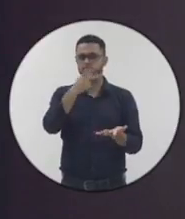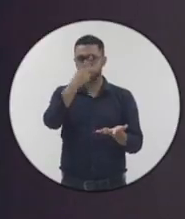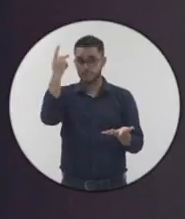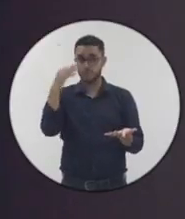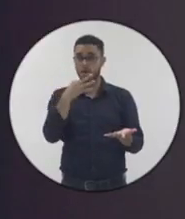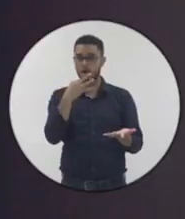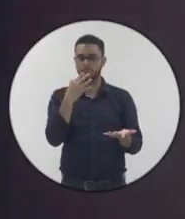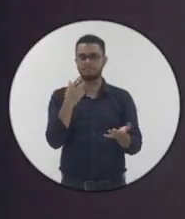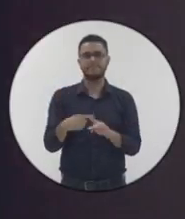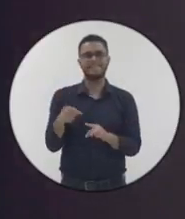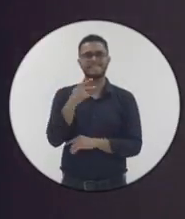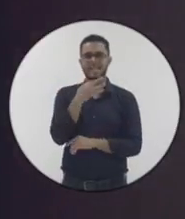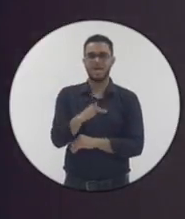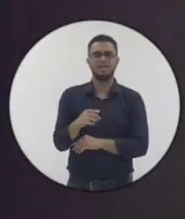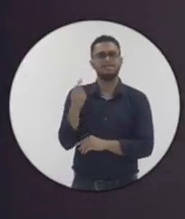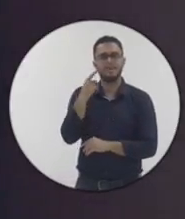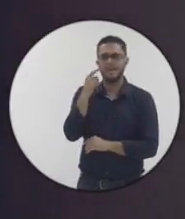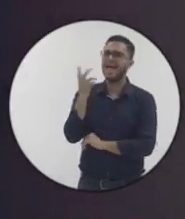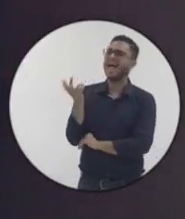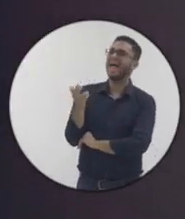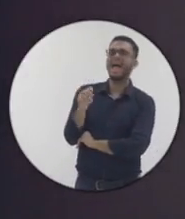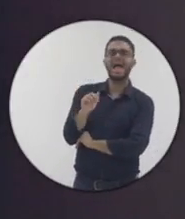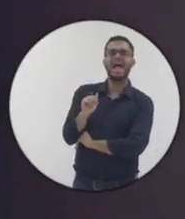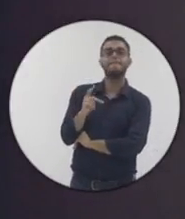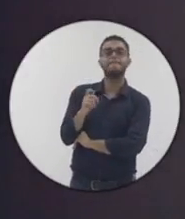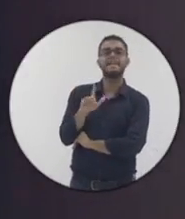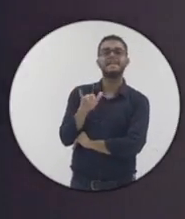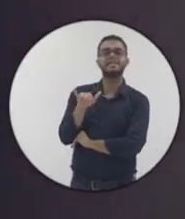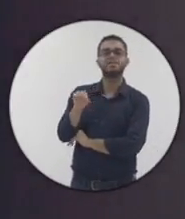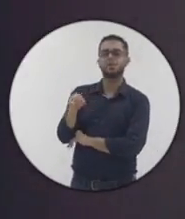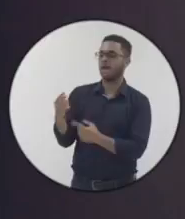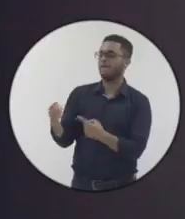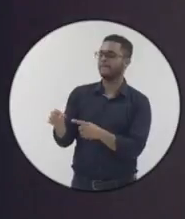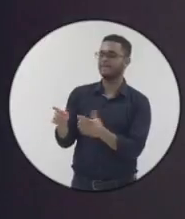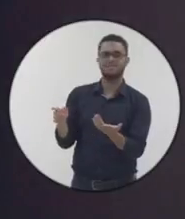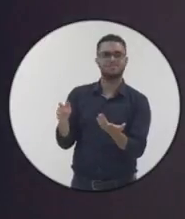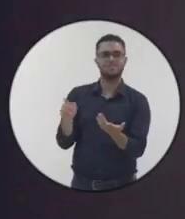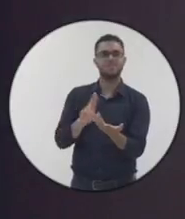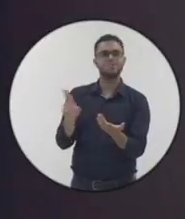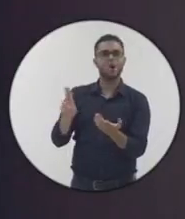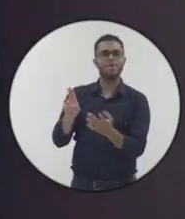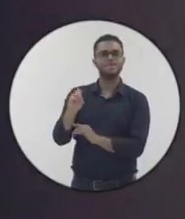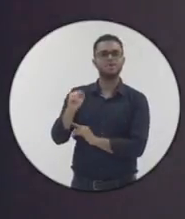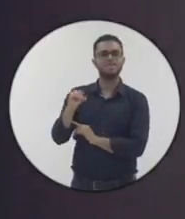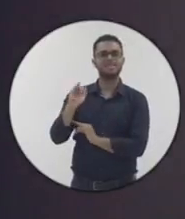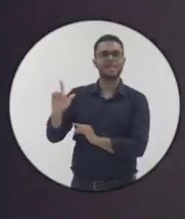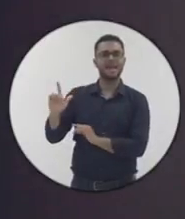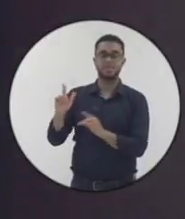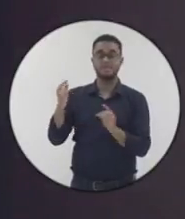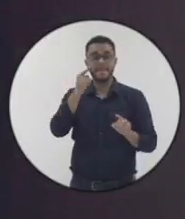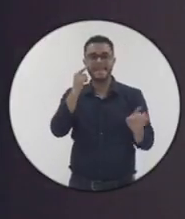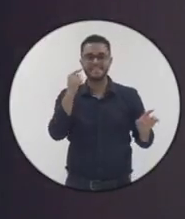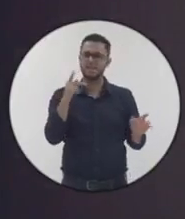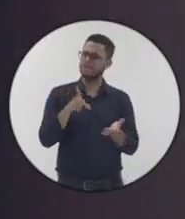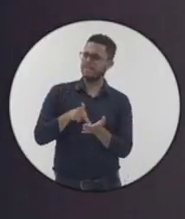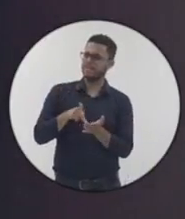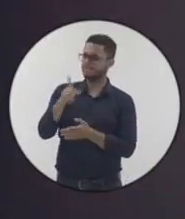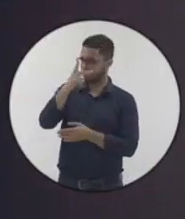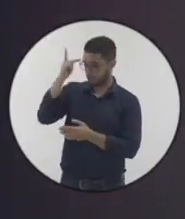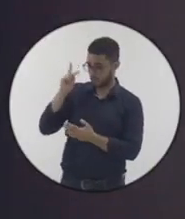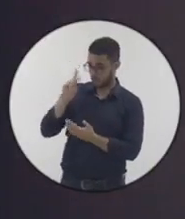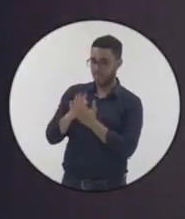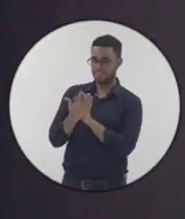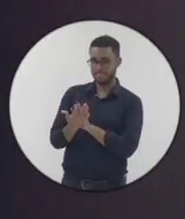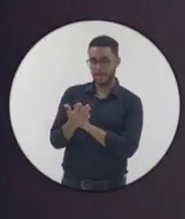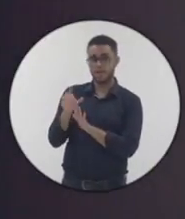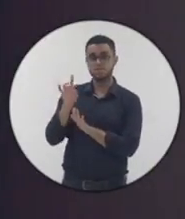o que é a gente. Eles acham que é apelido, nome social. Ele acha que, na verdade, pessoas trans se travestem